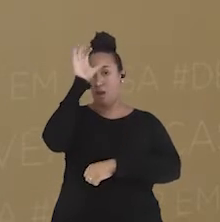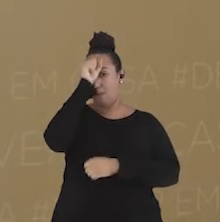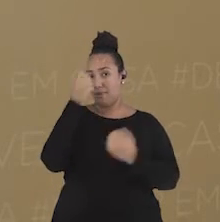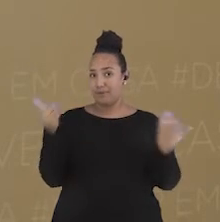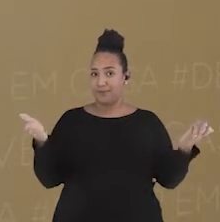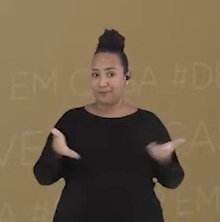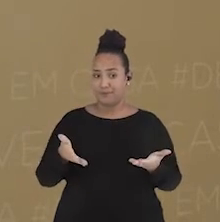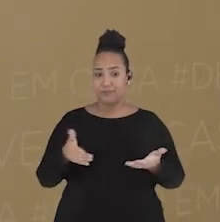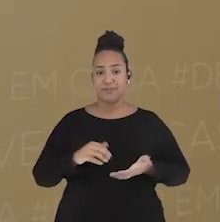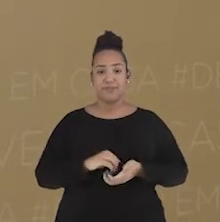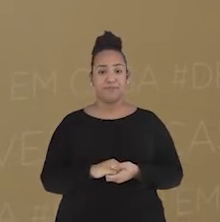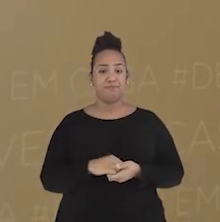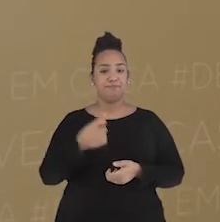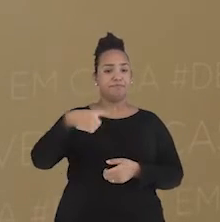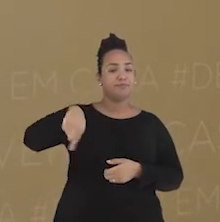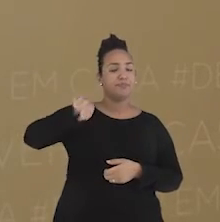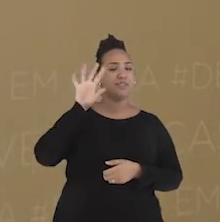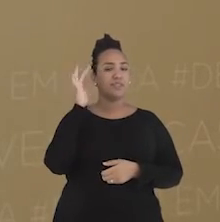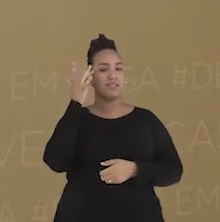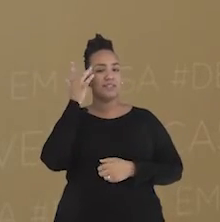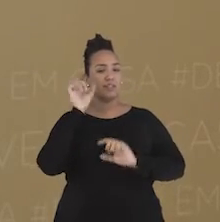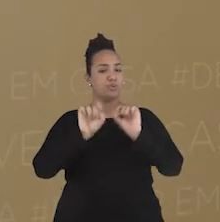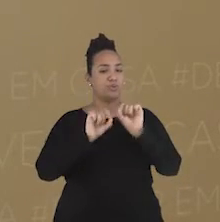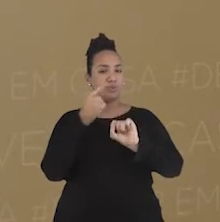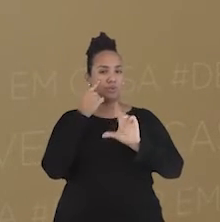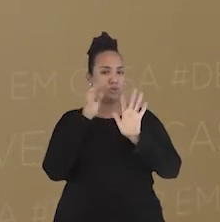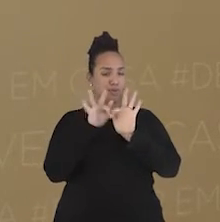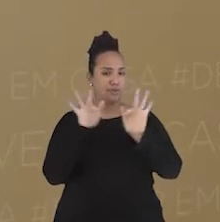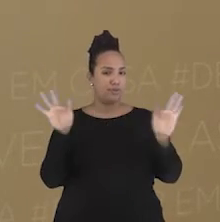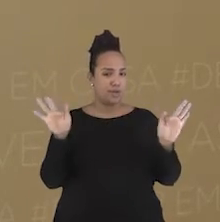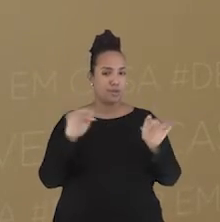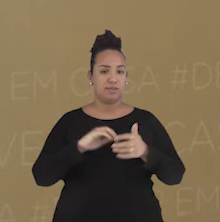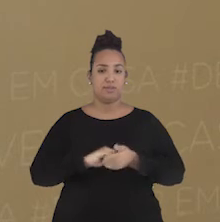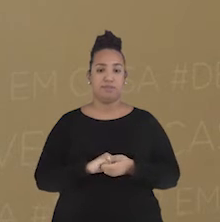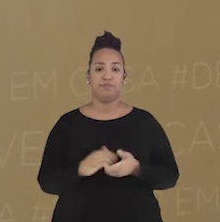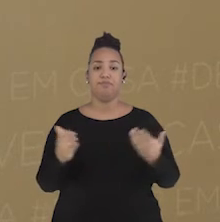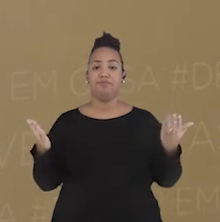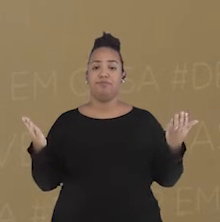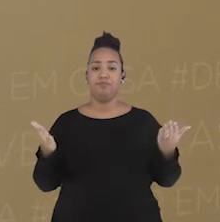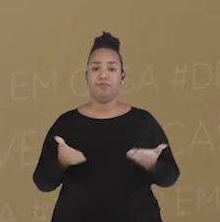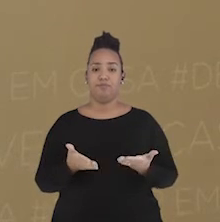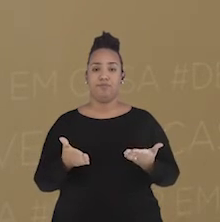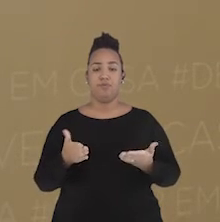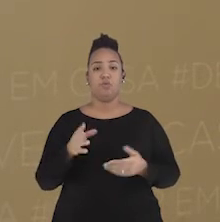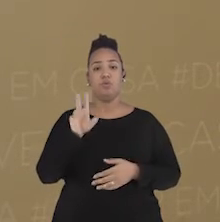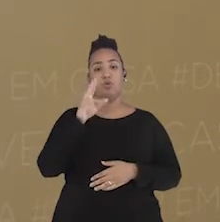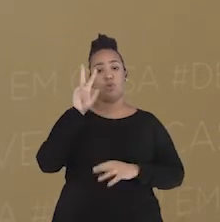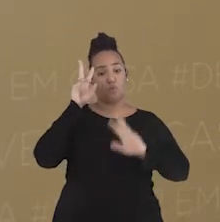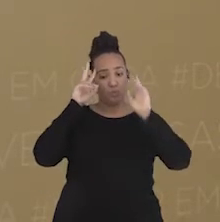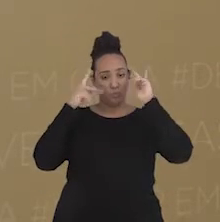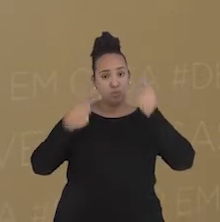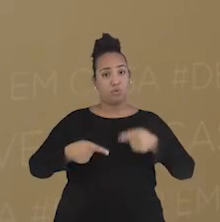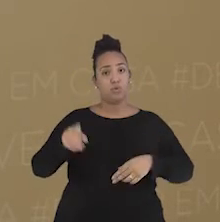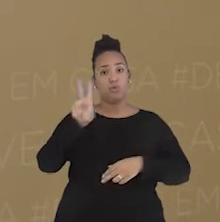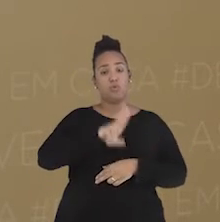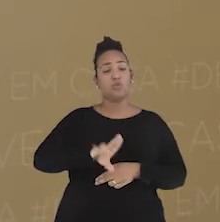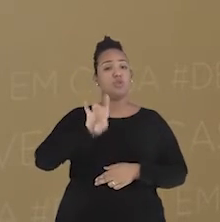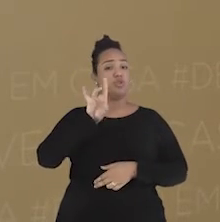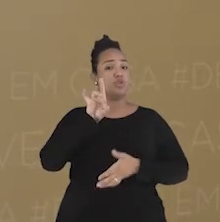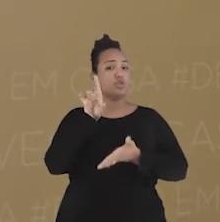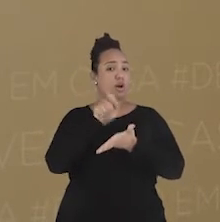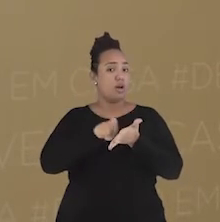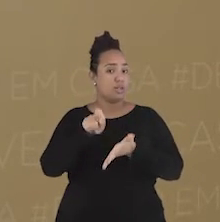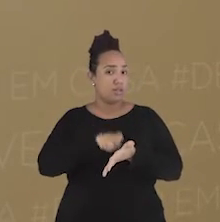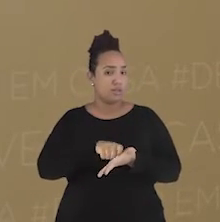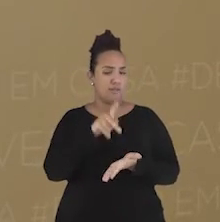gente vai pôr em prática o que aprendeu na aula de hoje. O que vocês acham dessa afirmação? Hoje, o homem